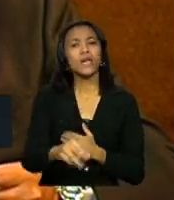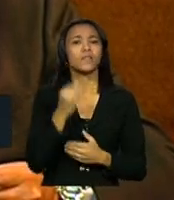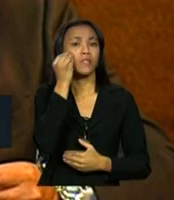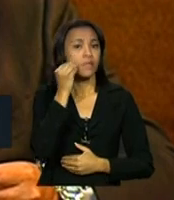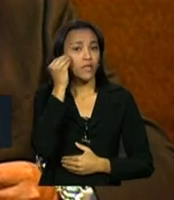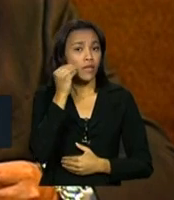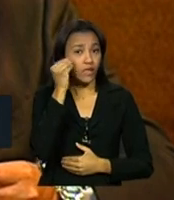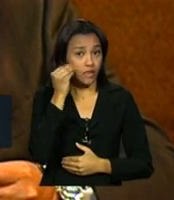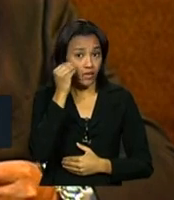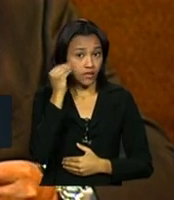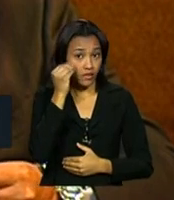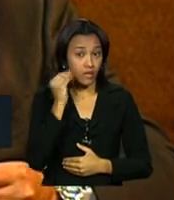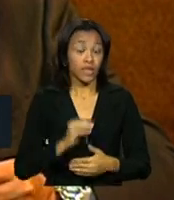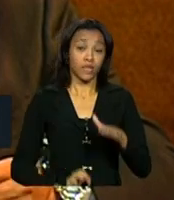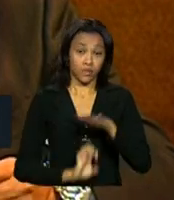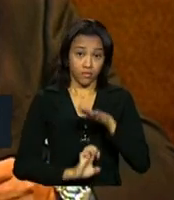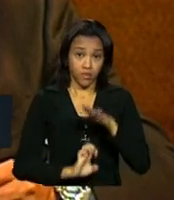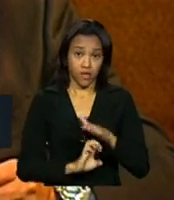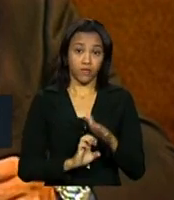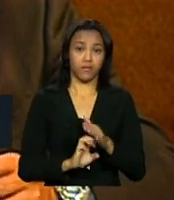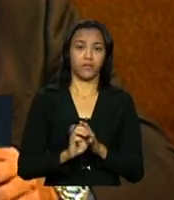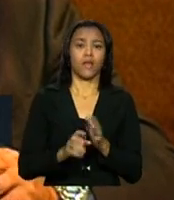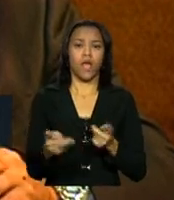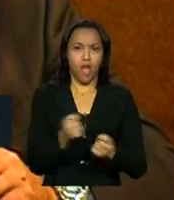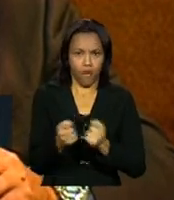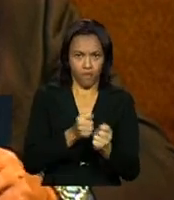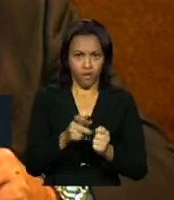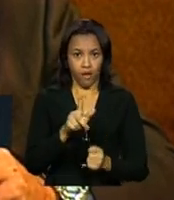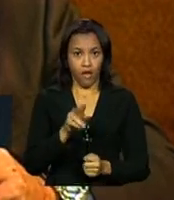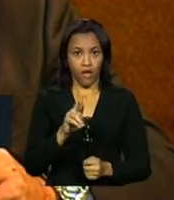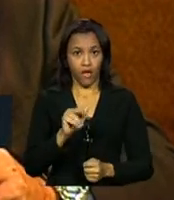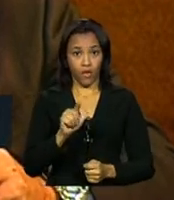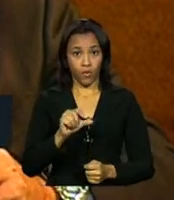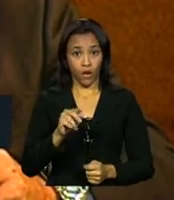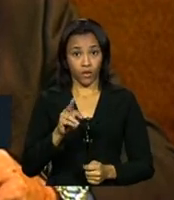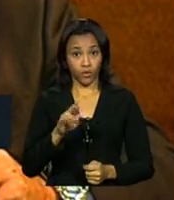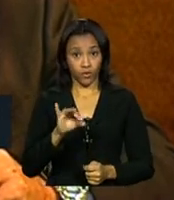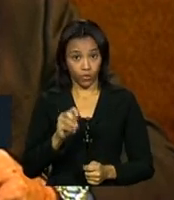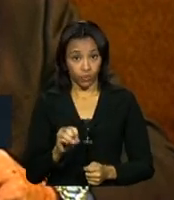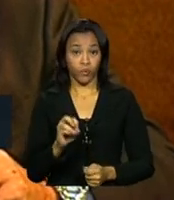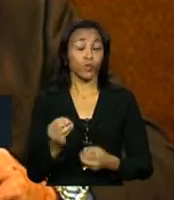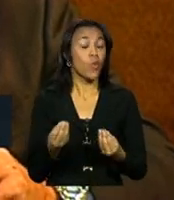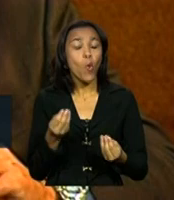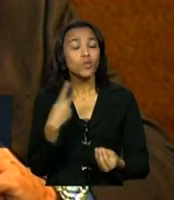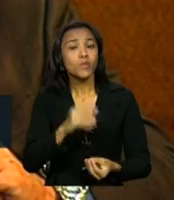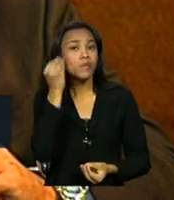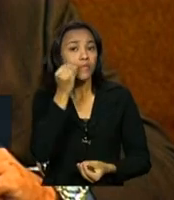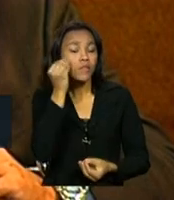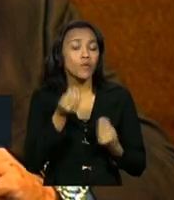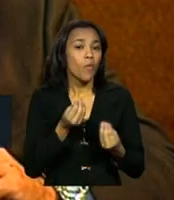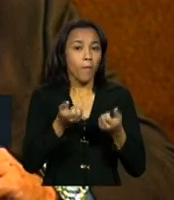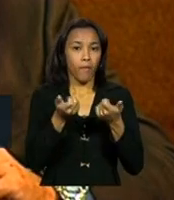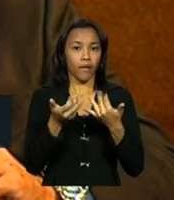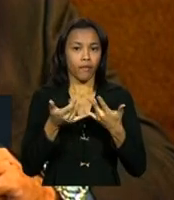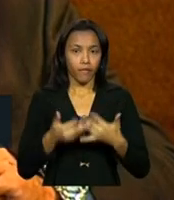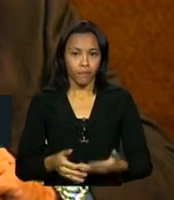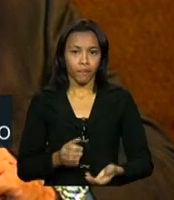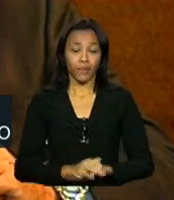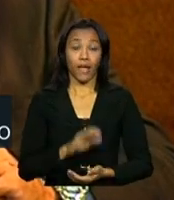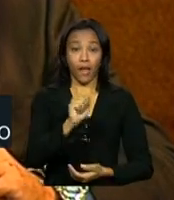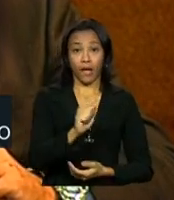das agências reguladoras com mecanismos de eficiência regulatória tais como o a